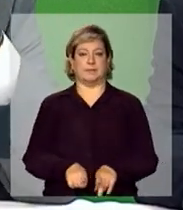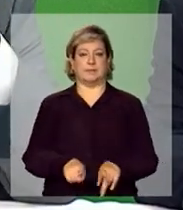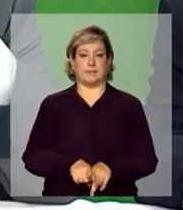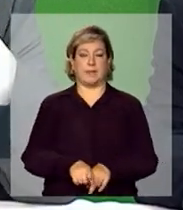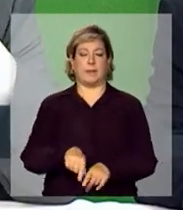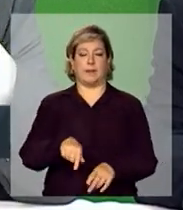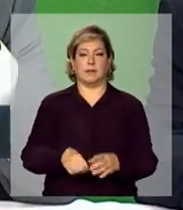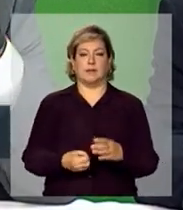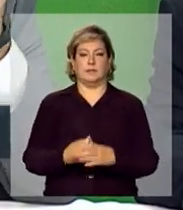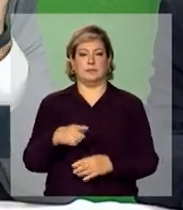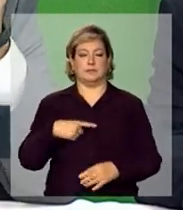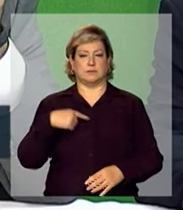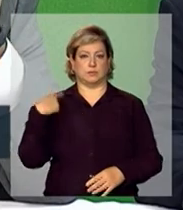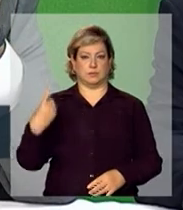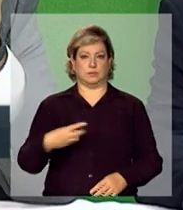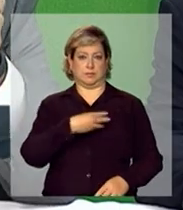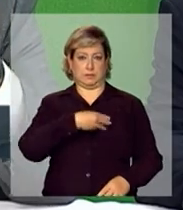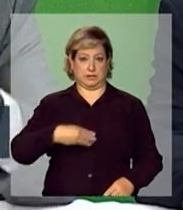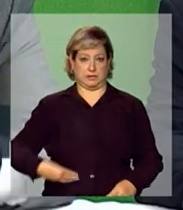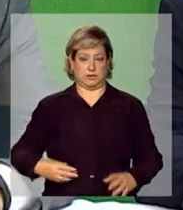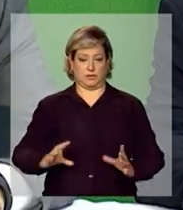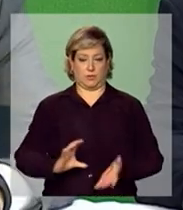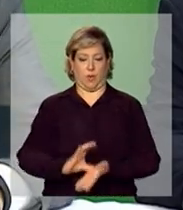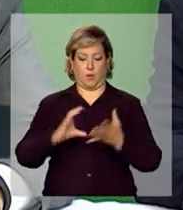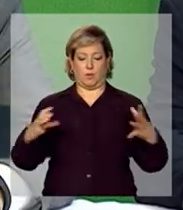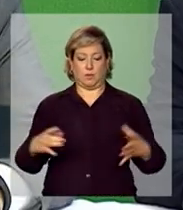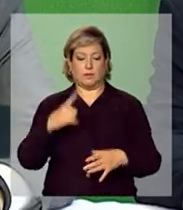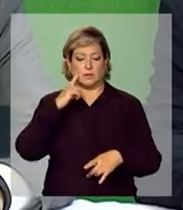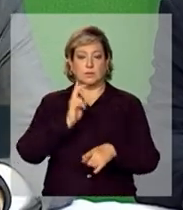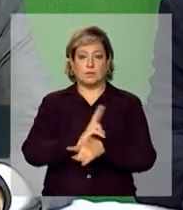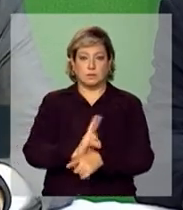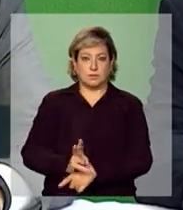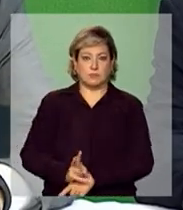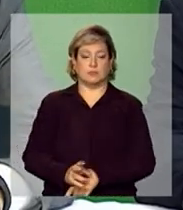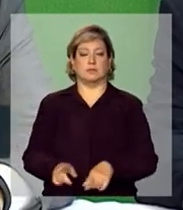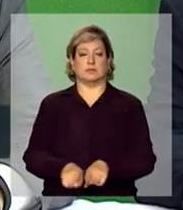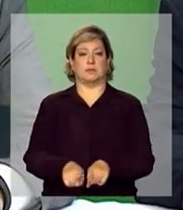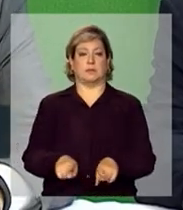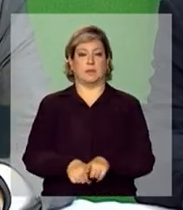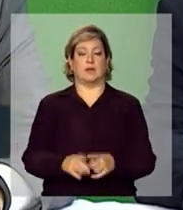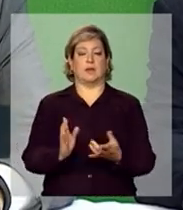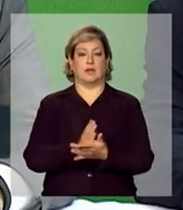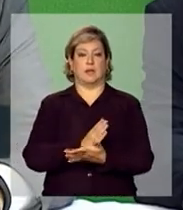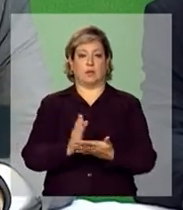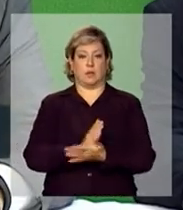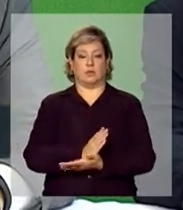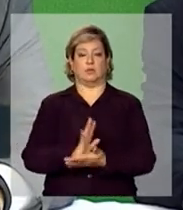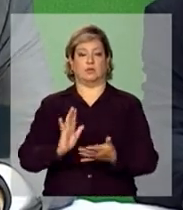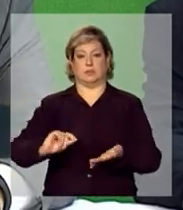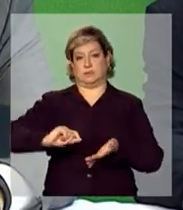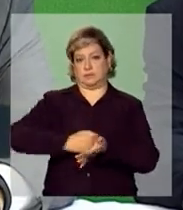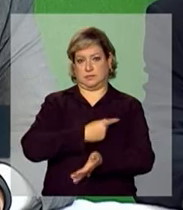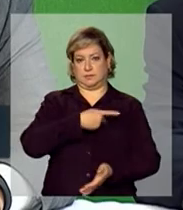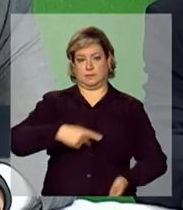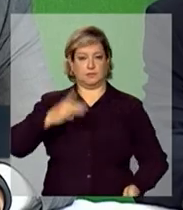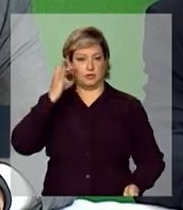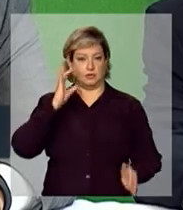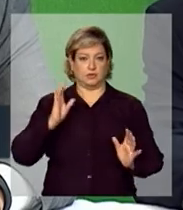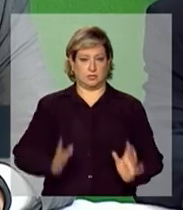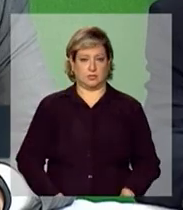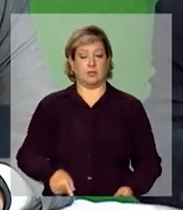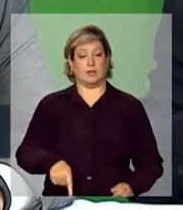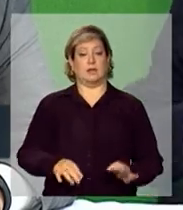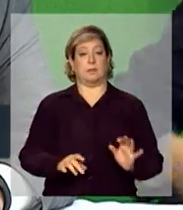desta criação do Observatório do conselho de ministros algumas medidas hoje já assinadas pelo presidente um projeto de lei